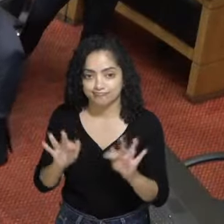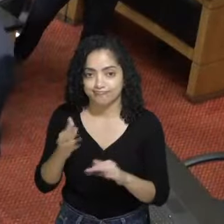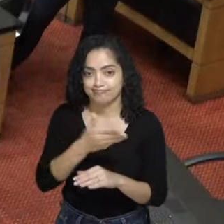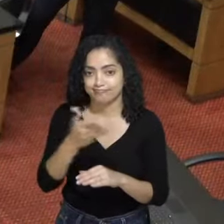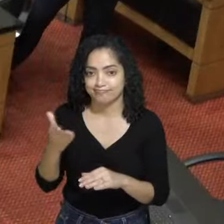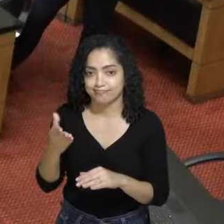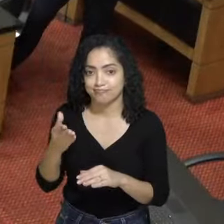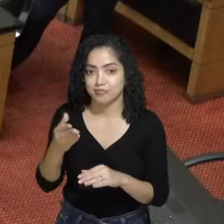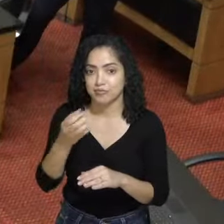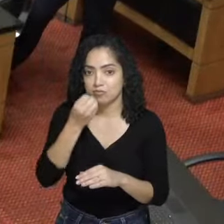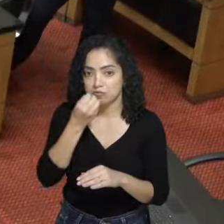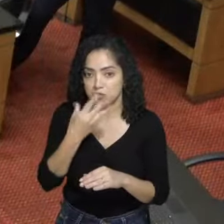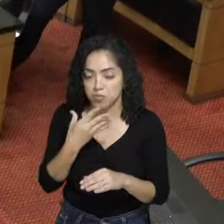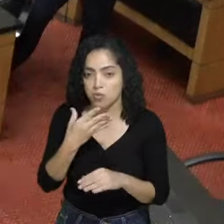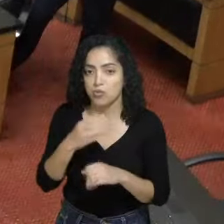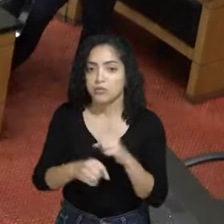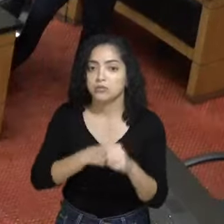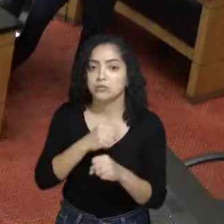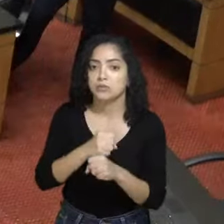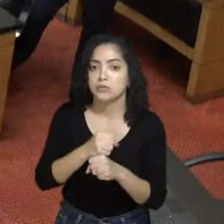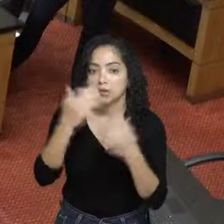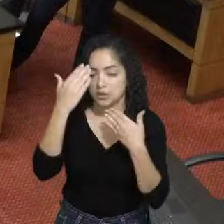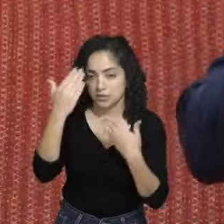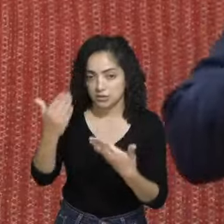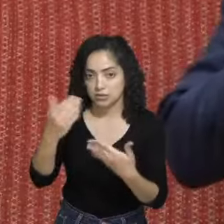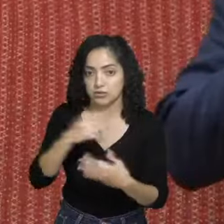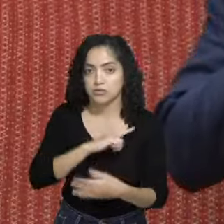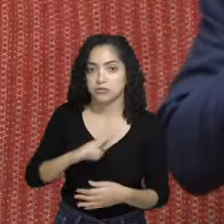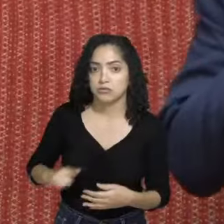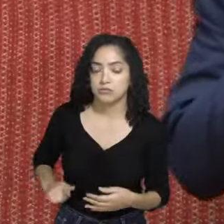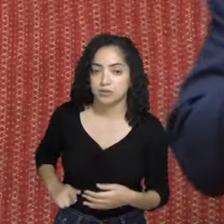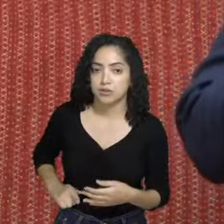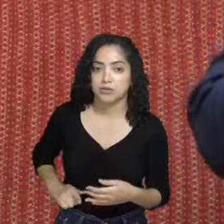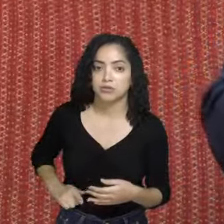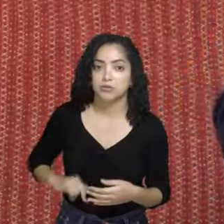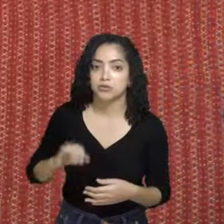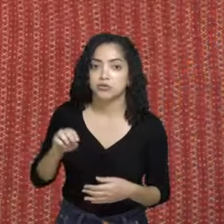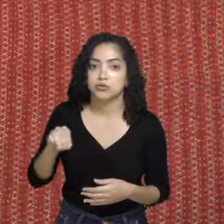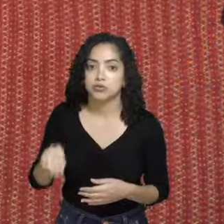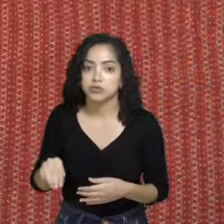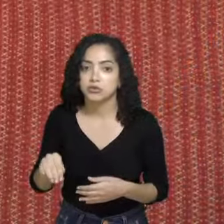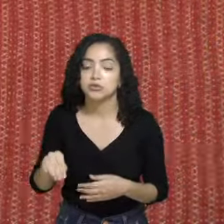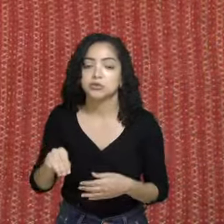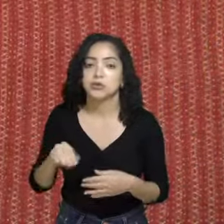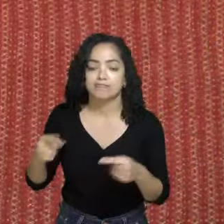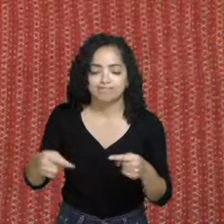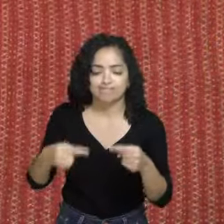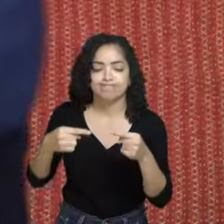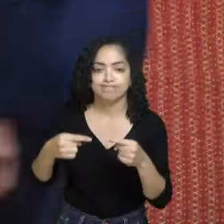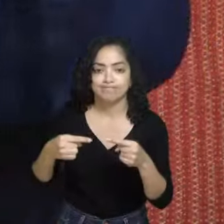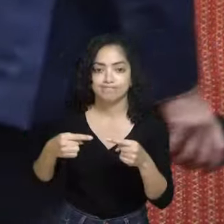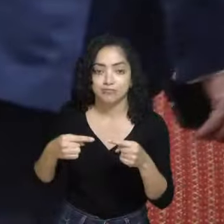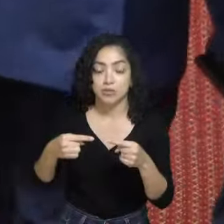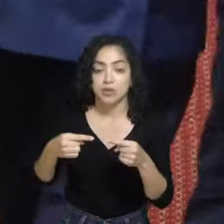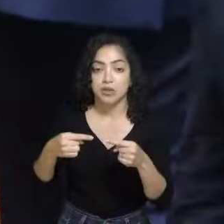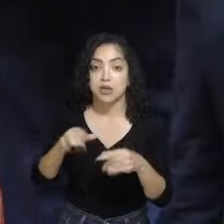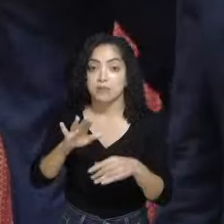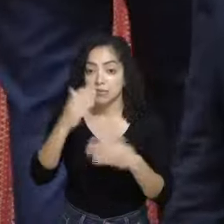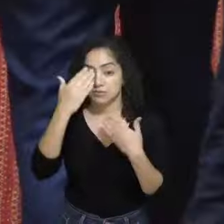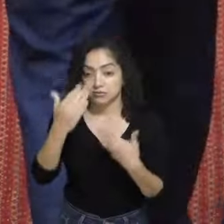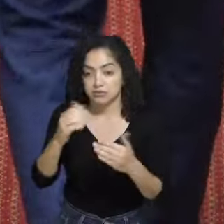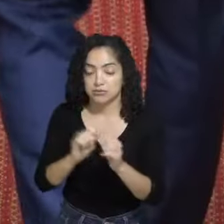ano. E agradecer ao governador Jorginho pela oportunidade que me deu. Foi um desafio forte ali do governo. Mas agradecer essa